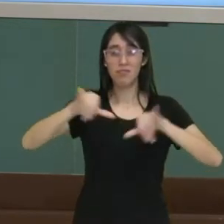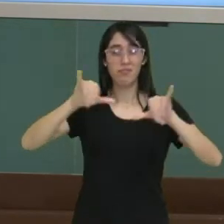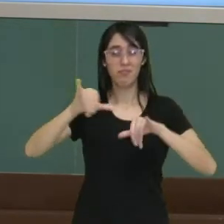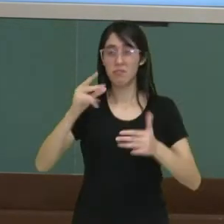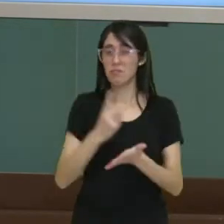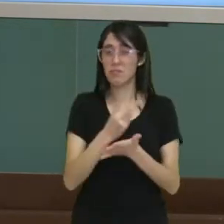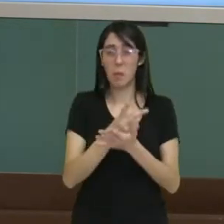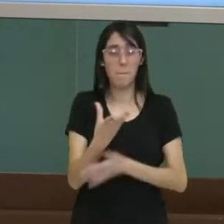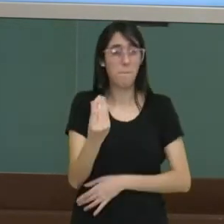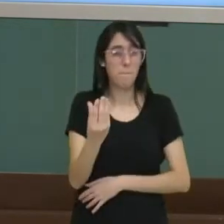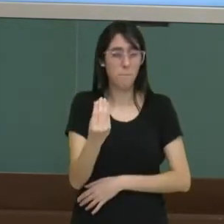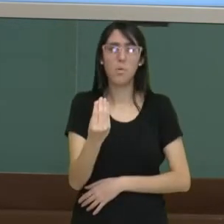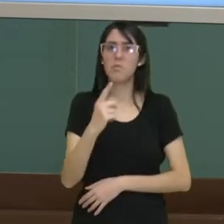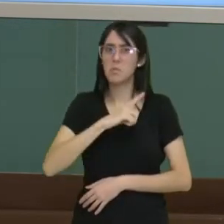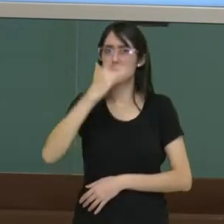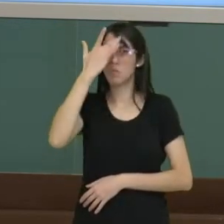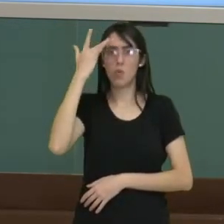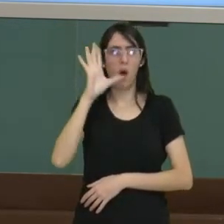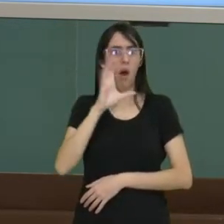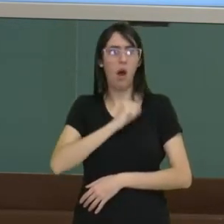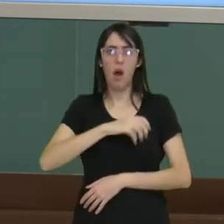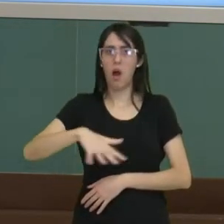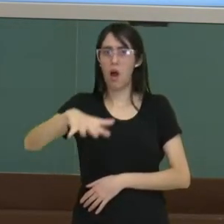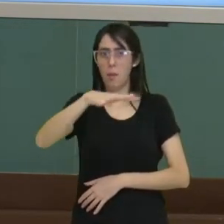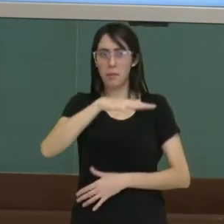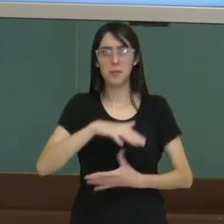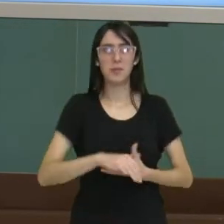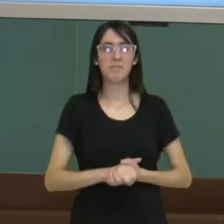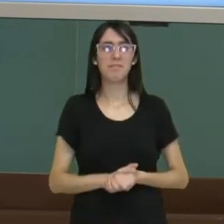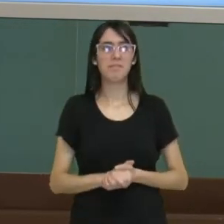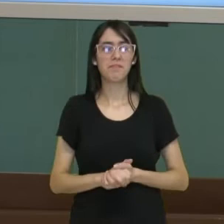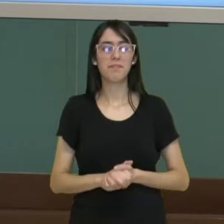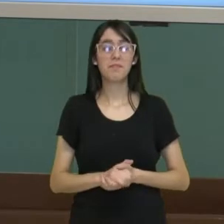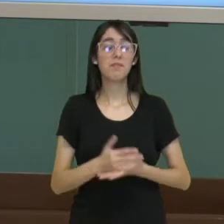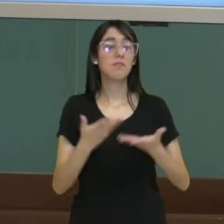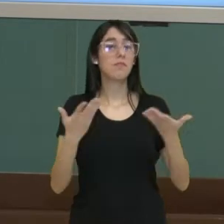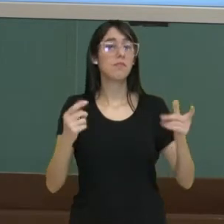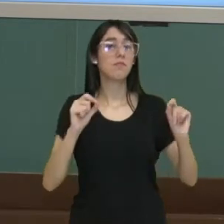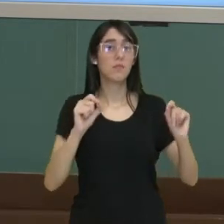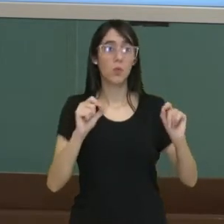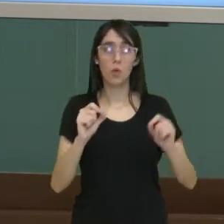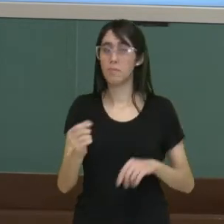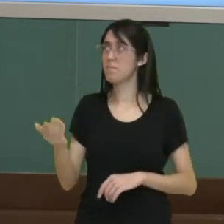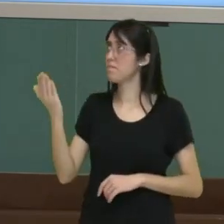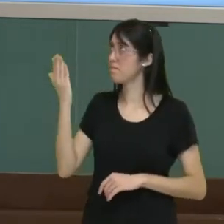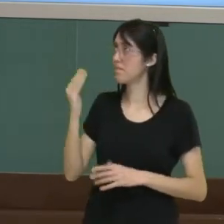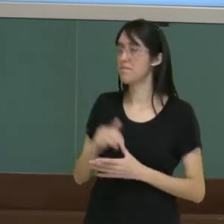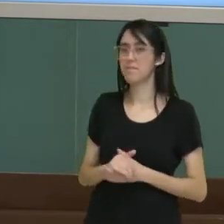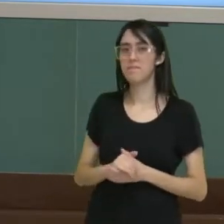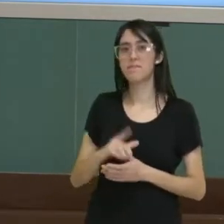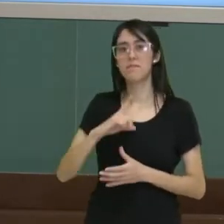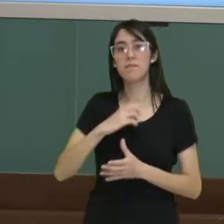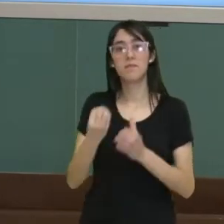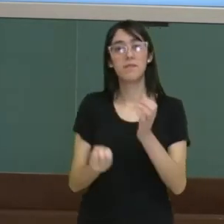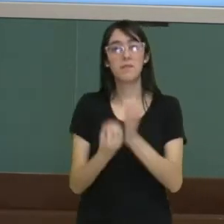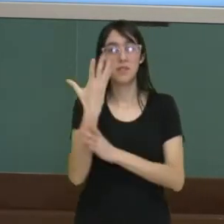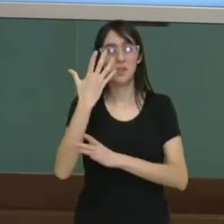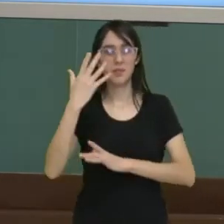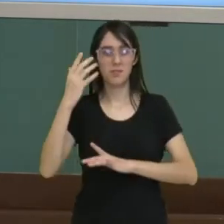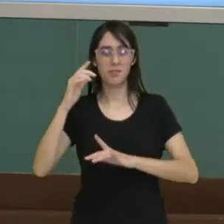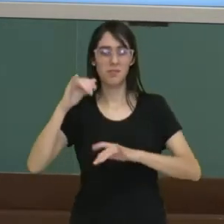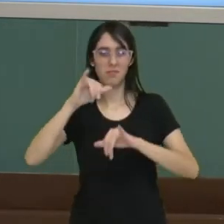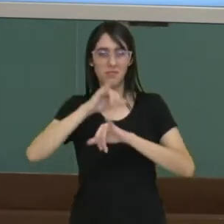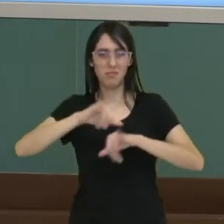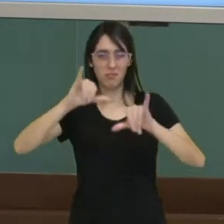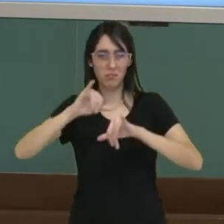fazia muito sucesso, né, pessoal? E aqui, pessoal, a gente vai ter a criação de um programa do Getúlio